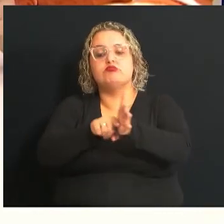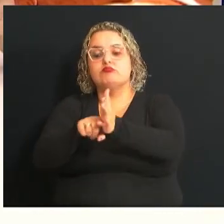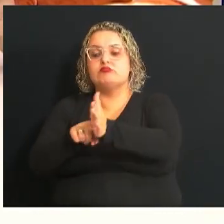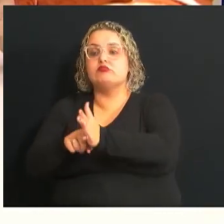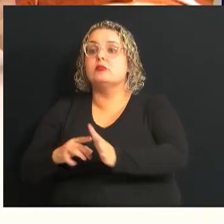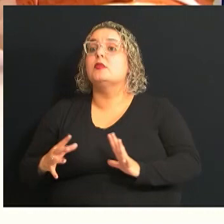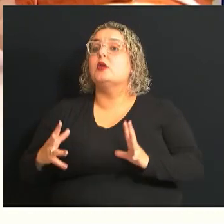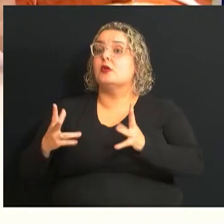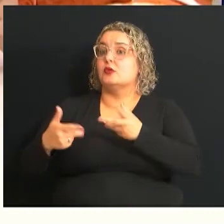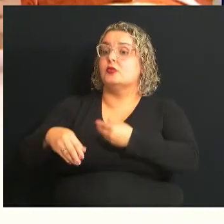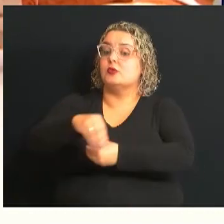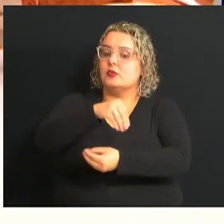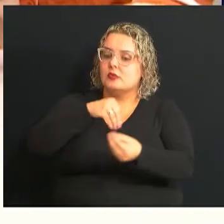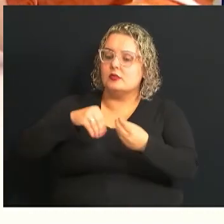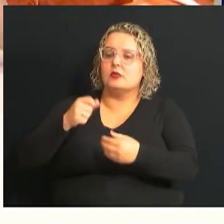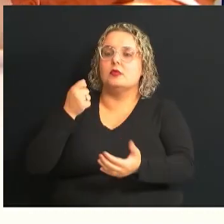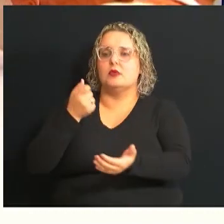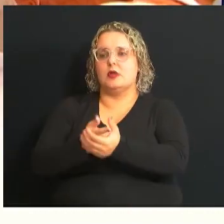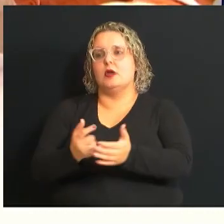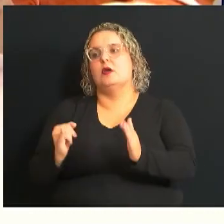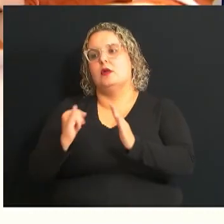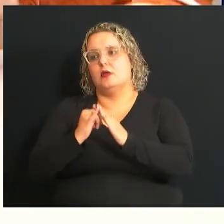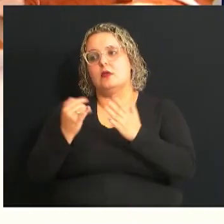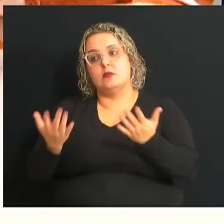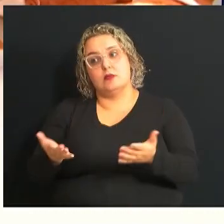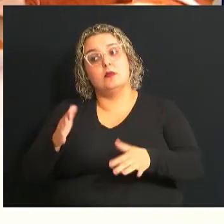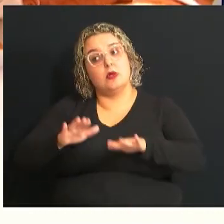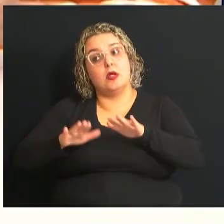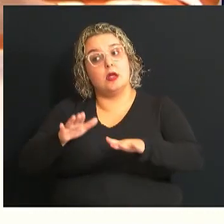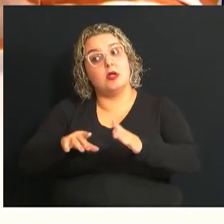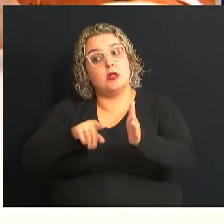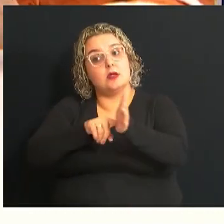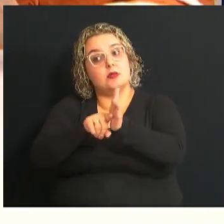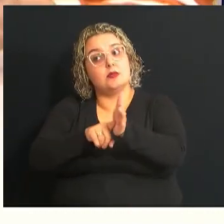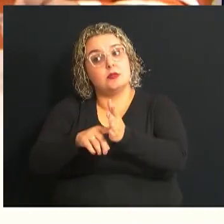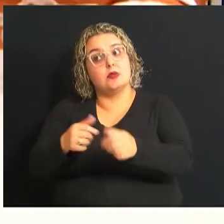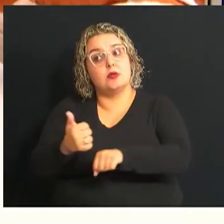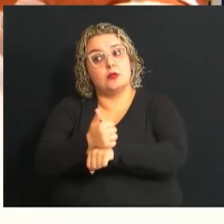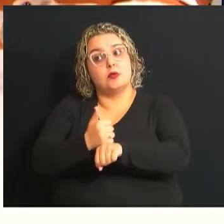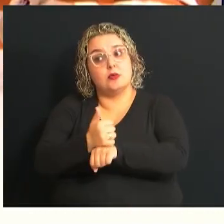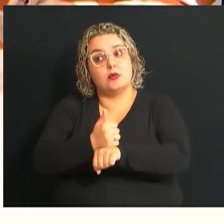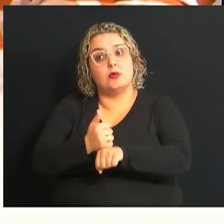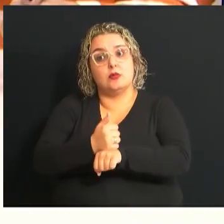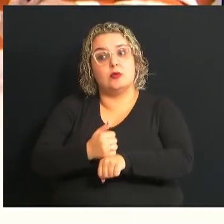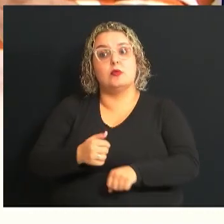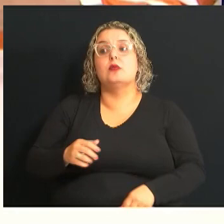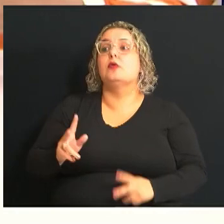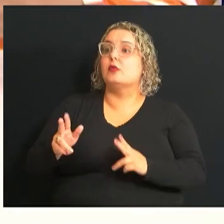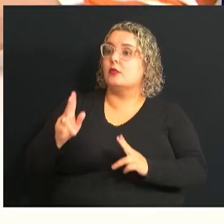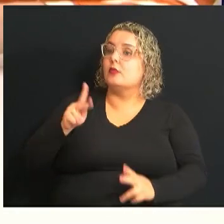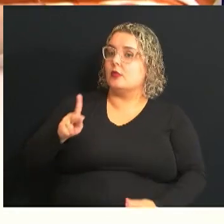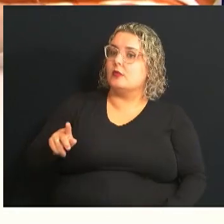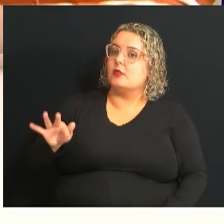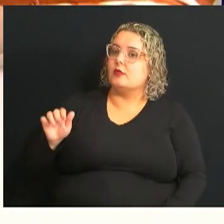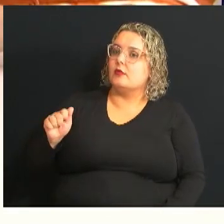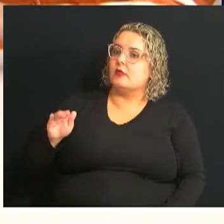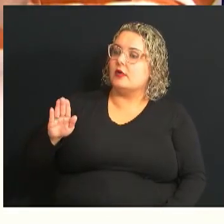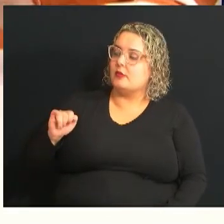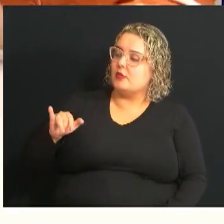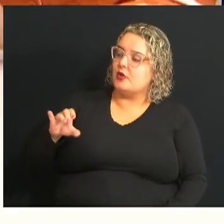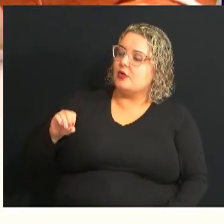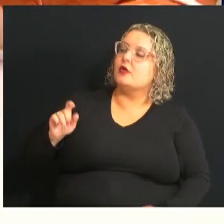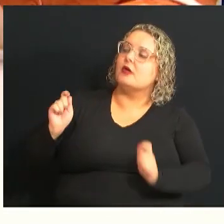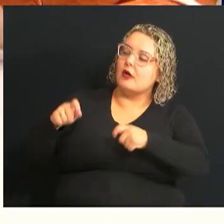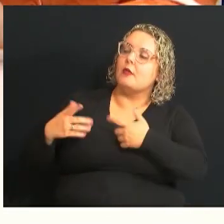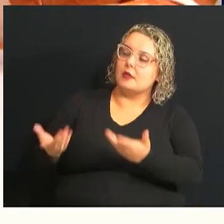vai envolver a compra desse imóvel. Às vezes consultar um profissional, uma professora competente como a Fabíola para dar essas dicas aí